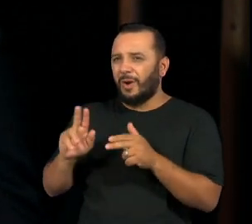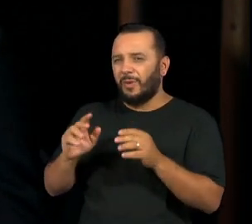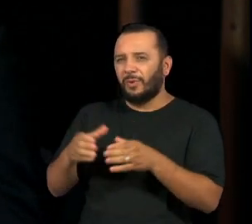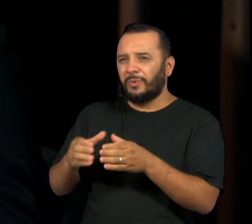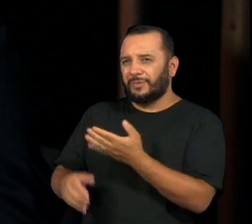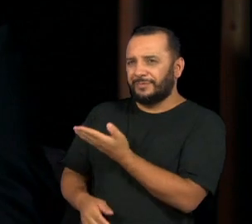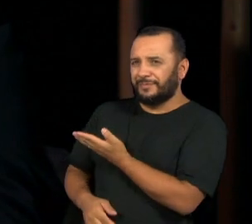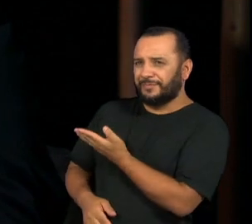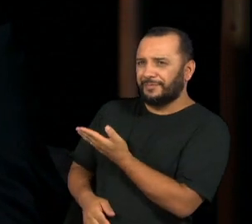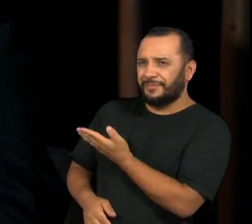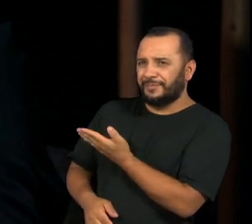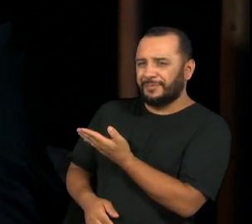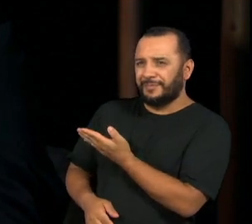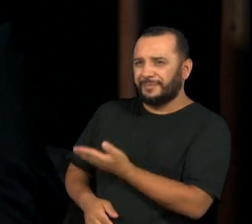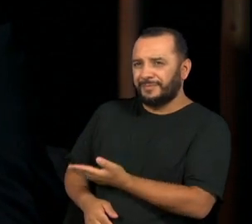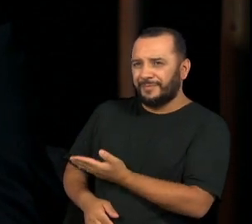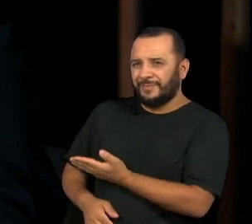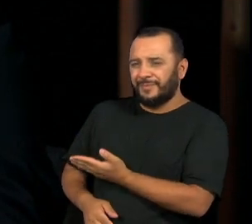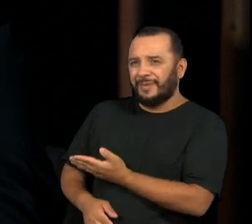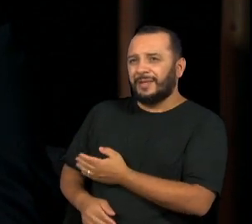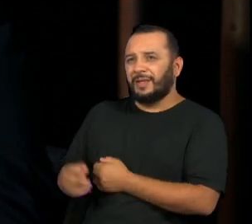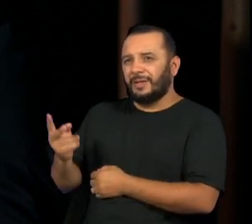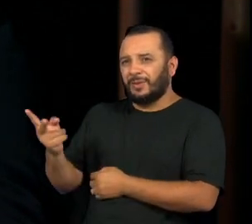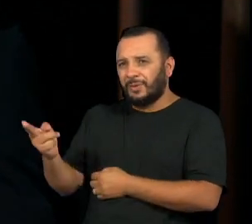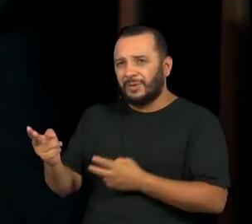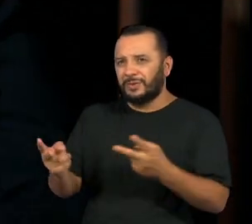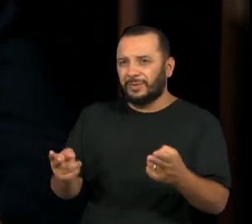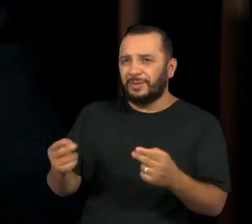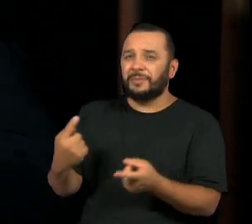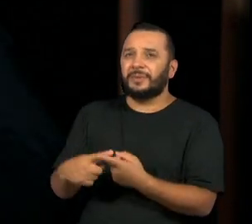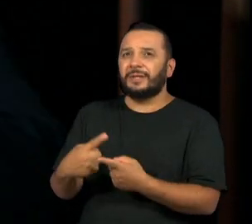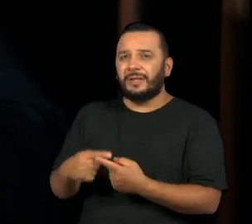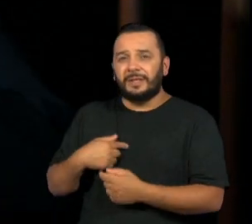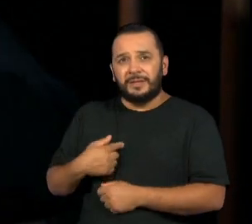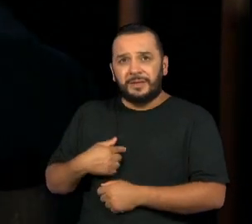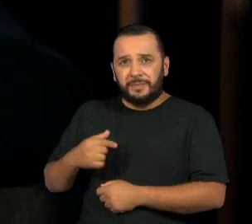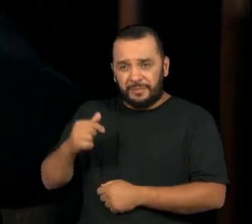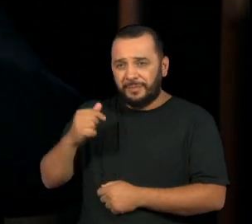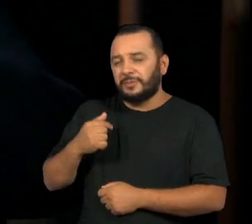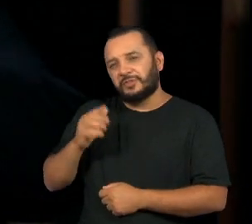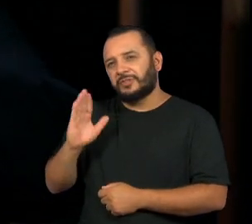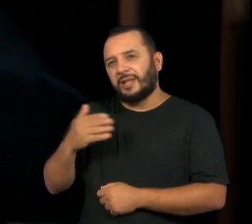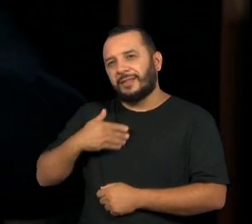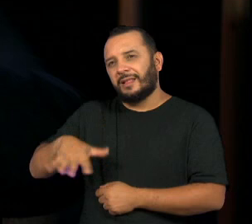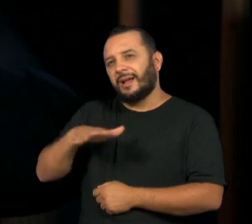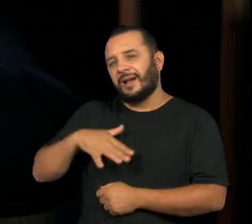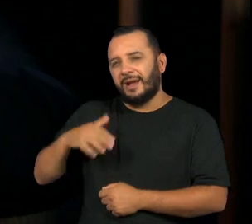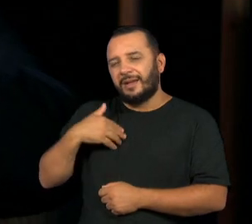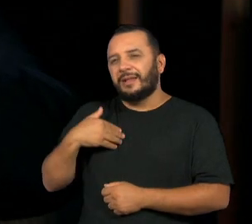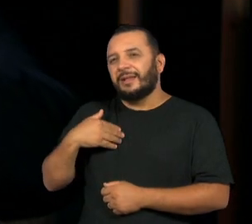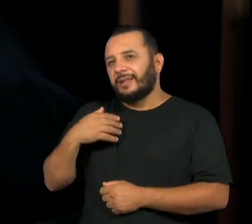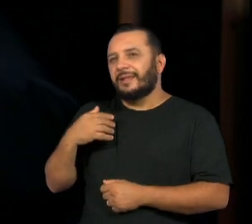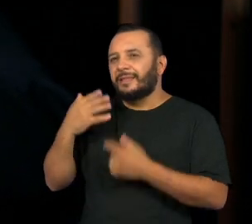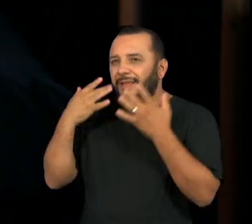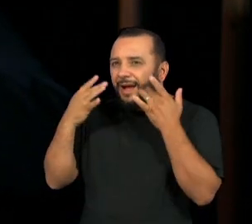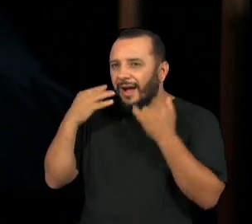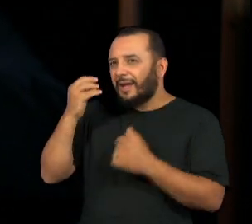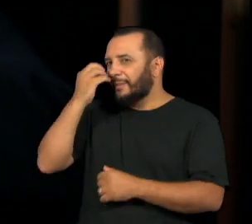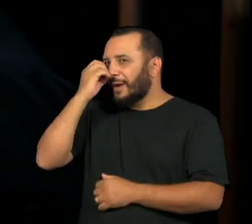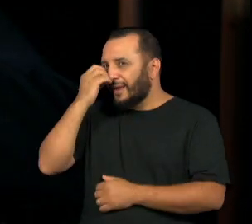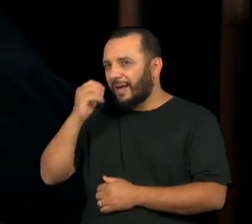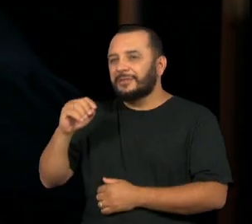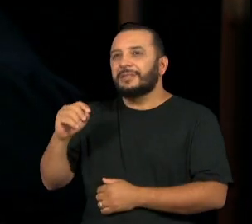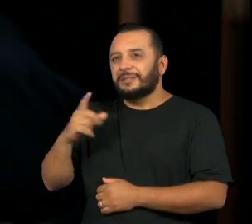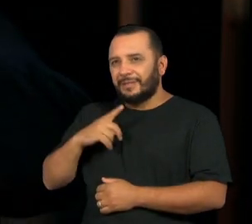uma química e é muito engraçado no Mulheres, porque existe uma coisa em clown, né? Que sempre tem um que faz o